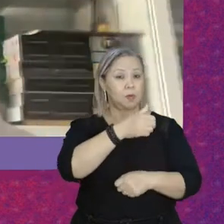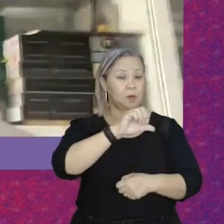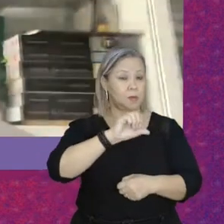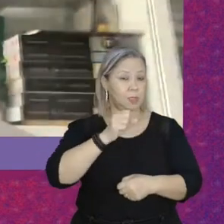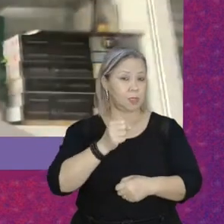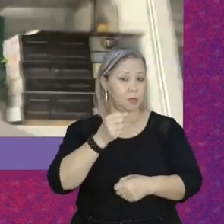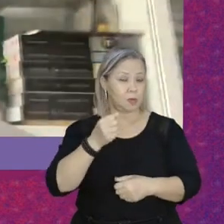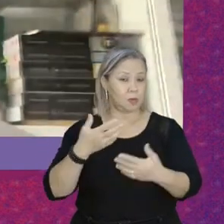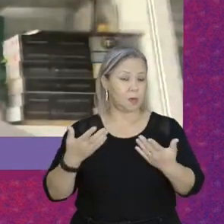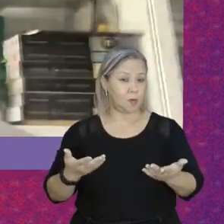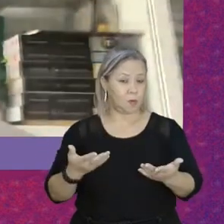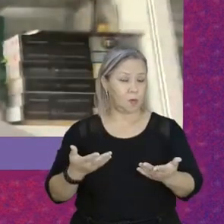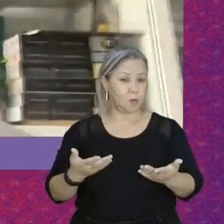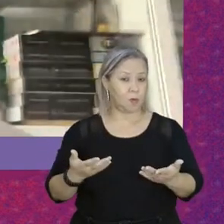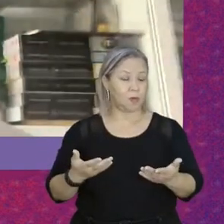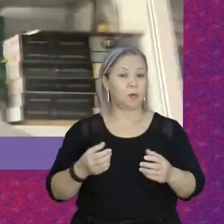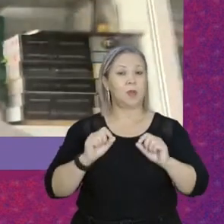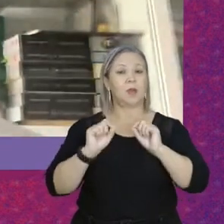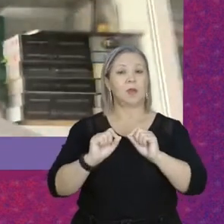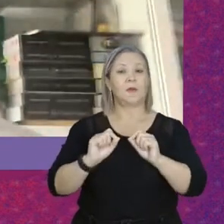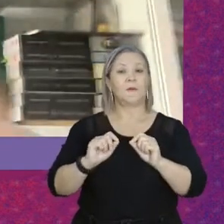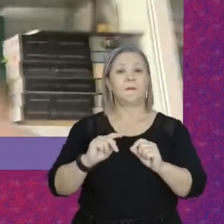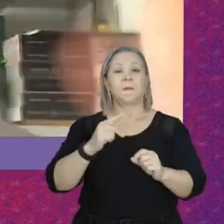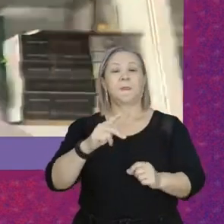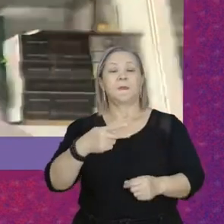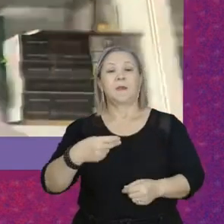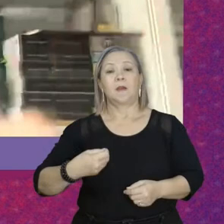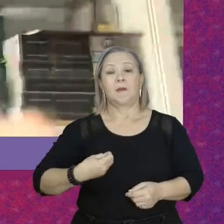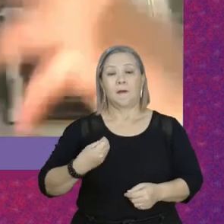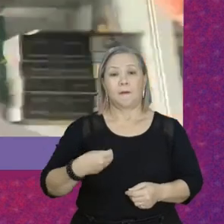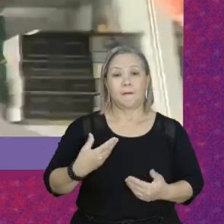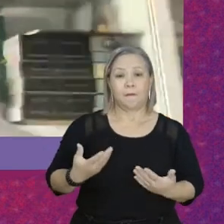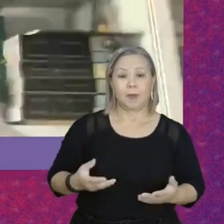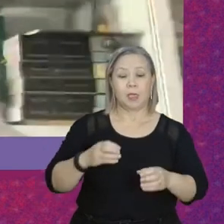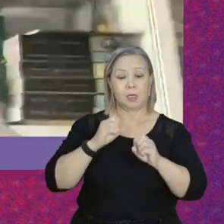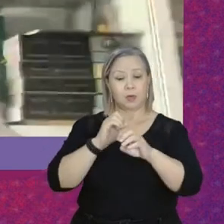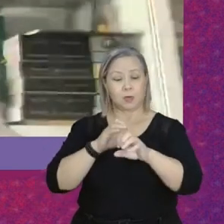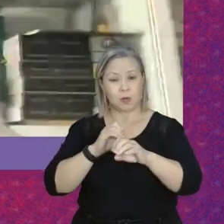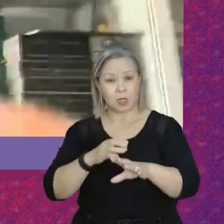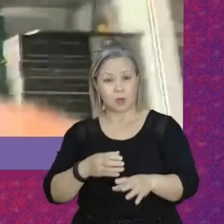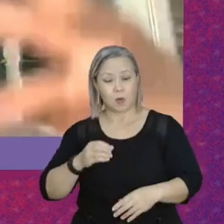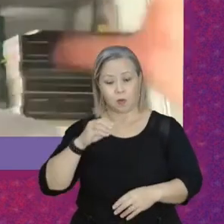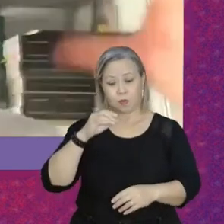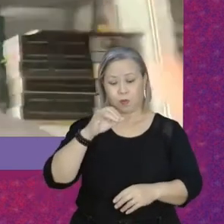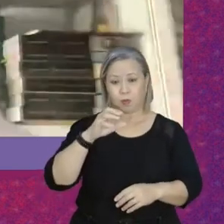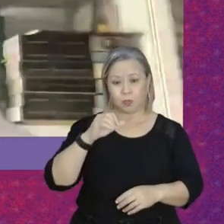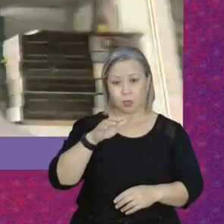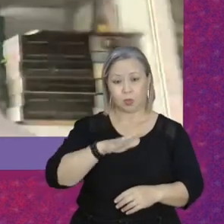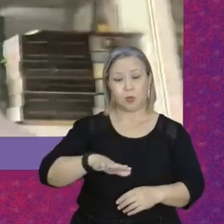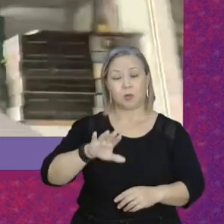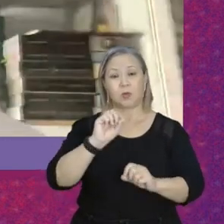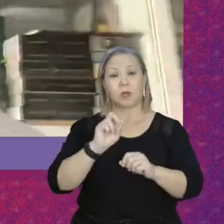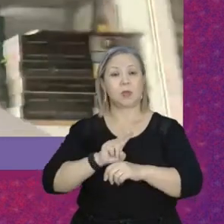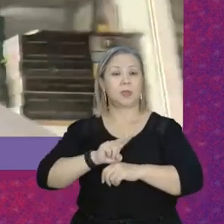das mulheres, que foram resultado da luta dos educadores, dos cientistas, enfim, de todos aqueles que defendem a educação